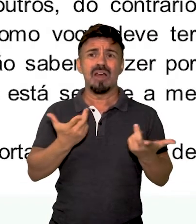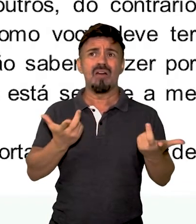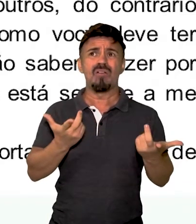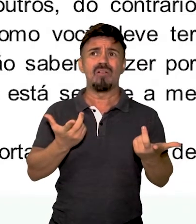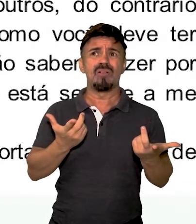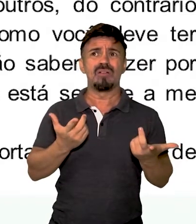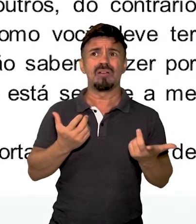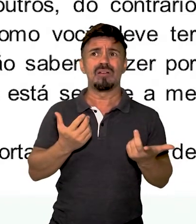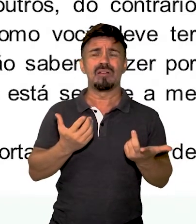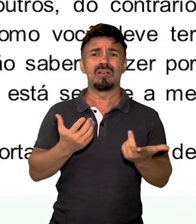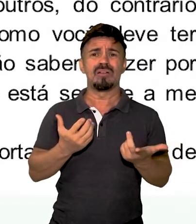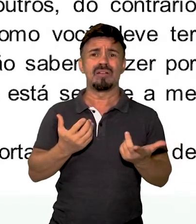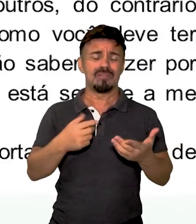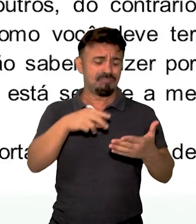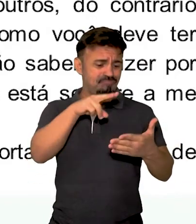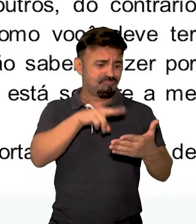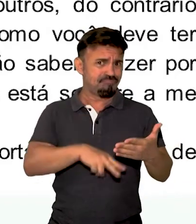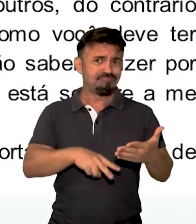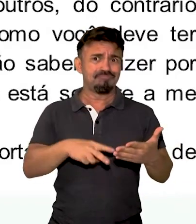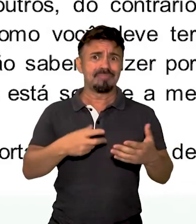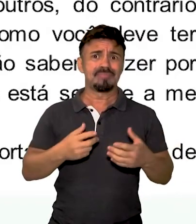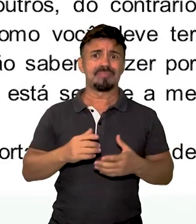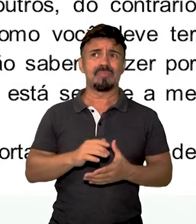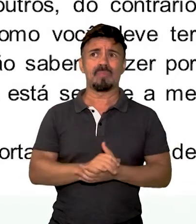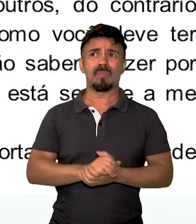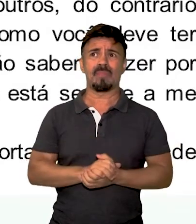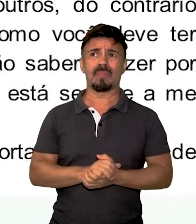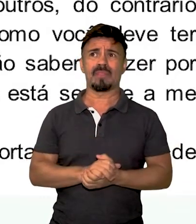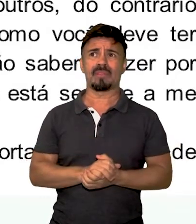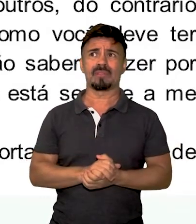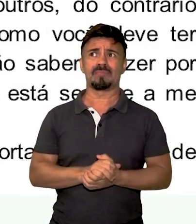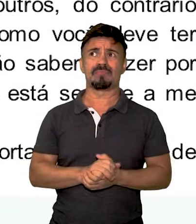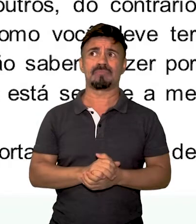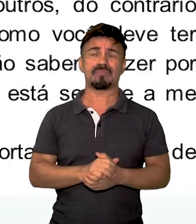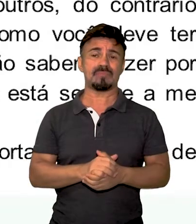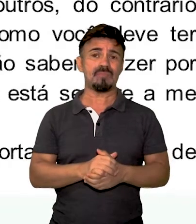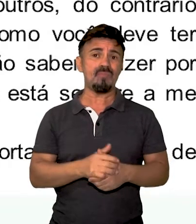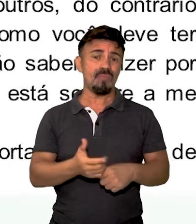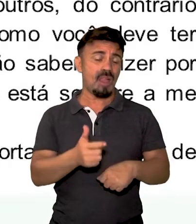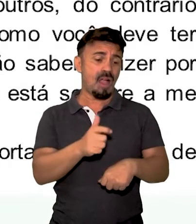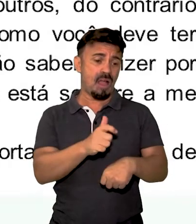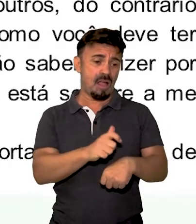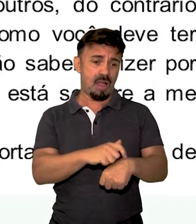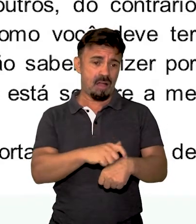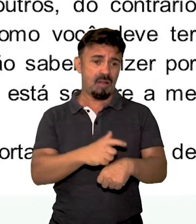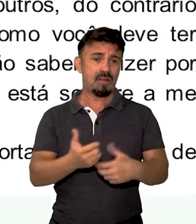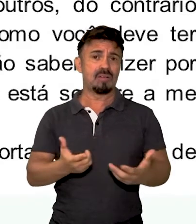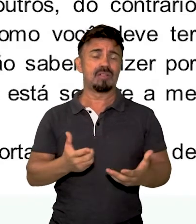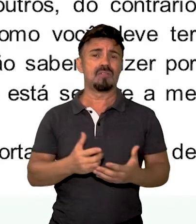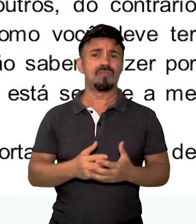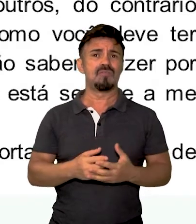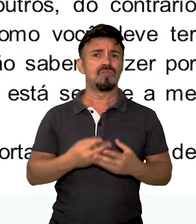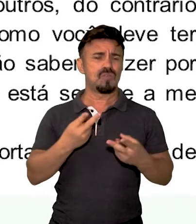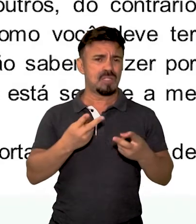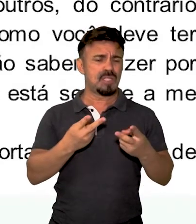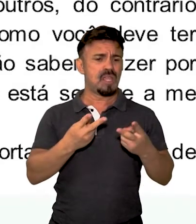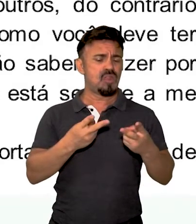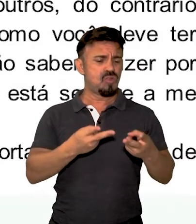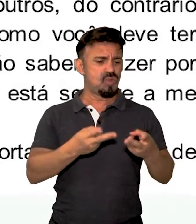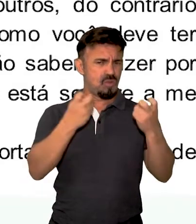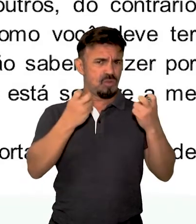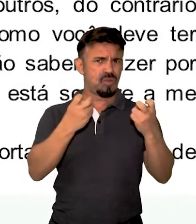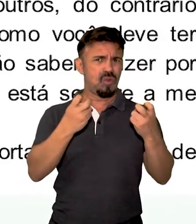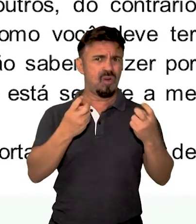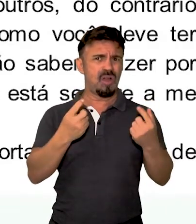boba de miolho. No momento, como você deve ter notado, estou